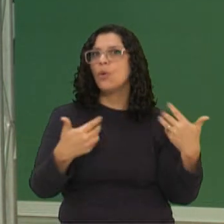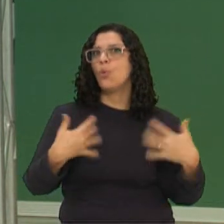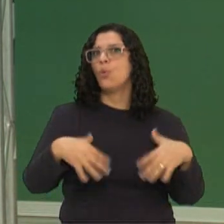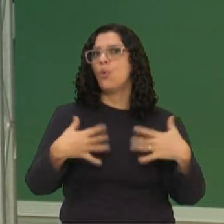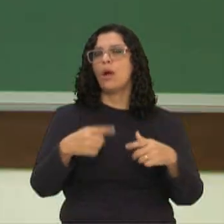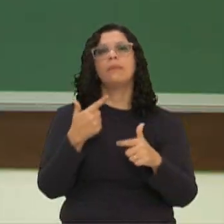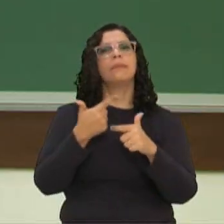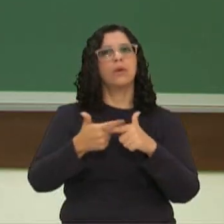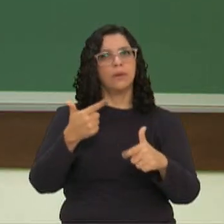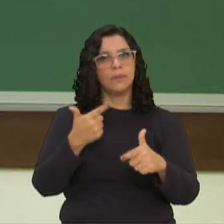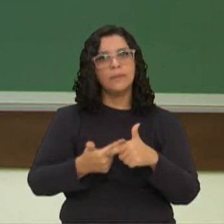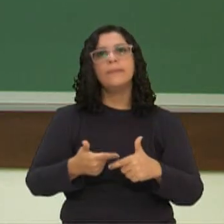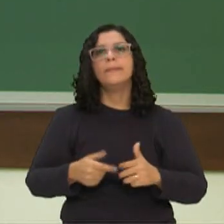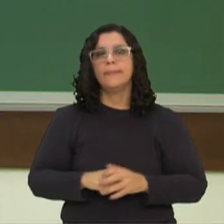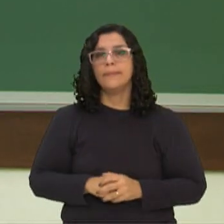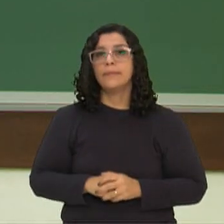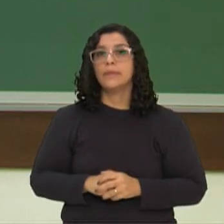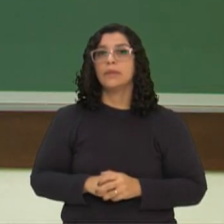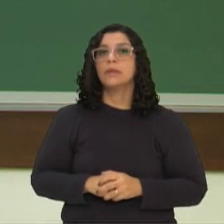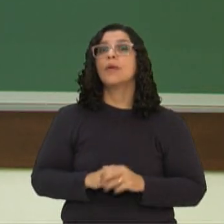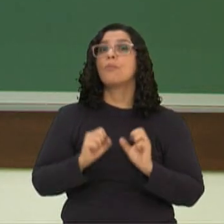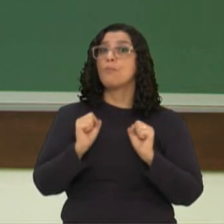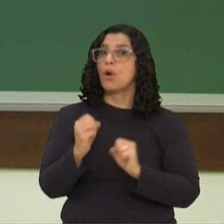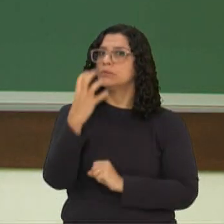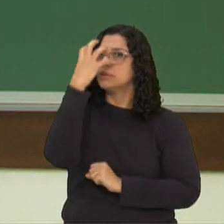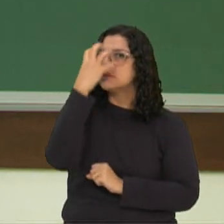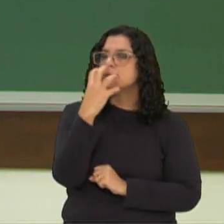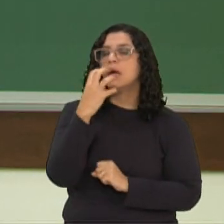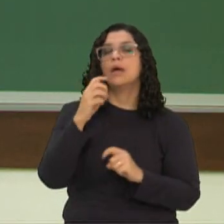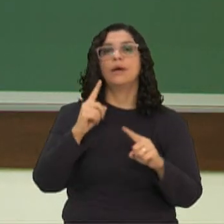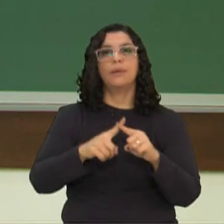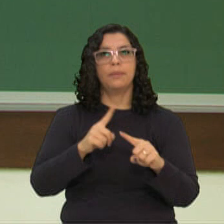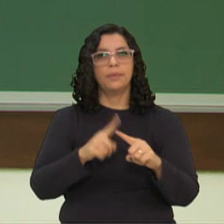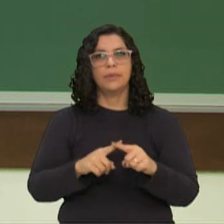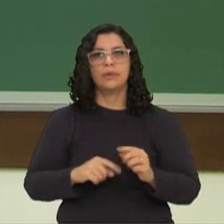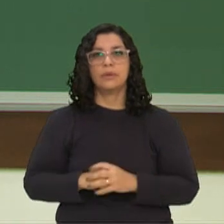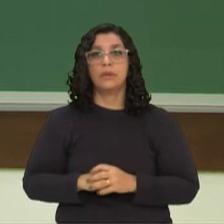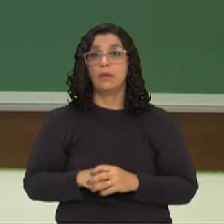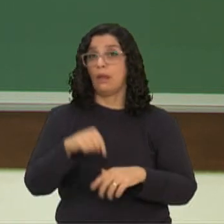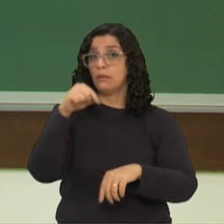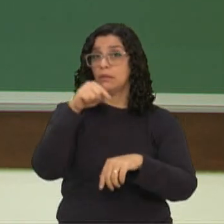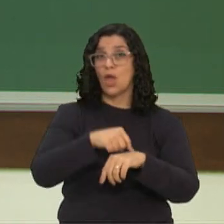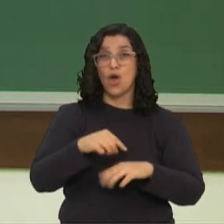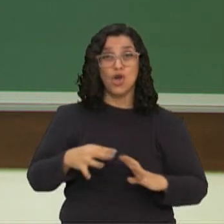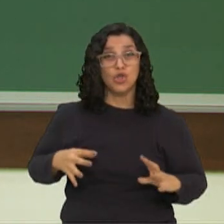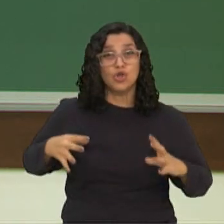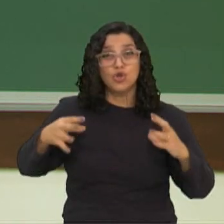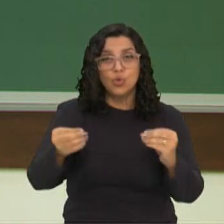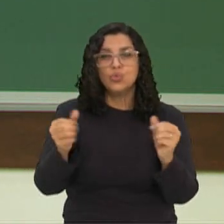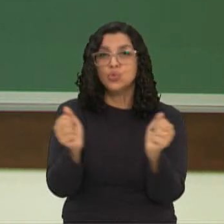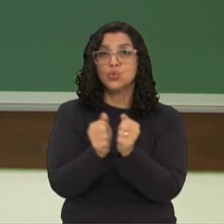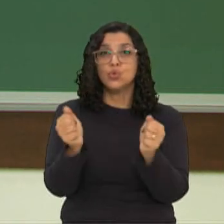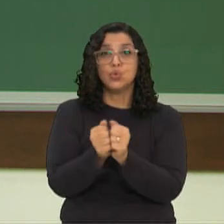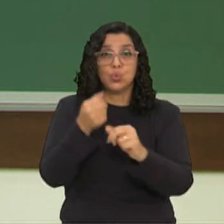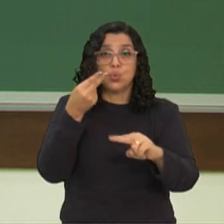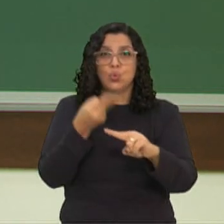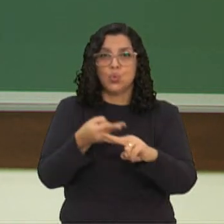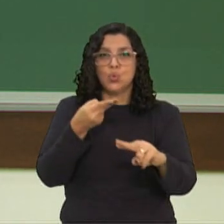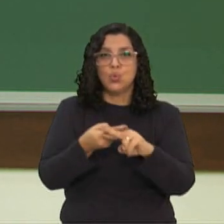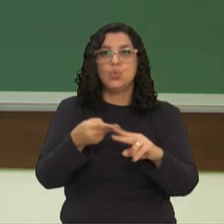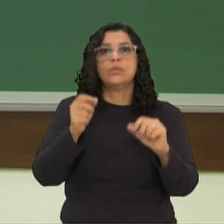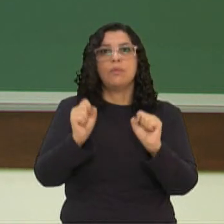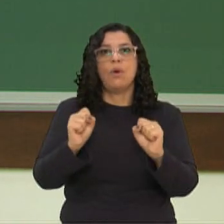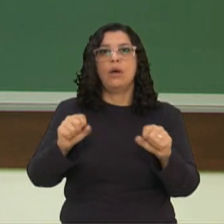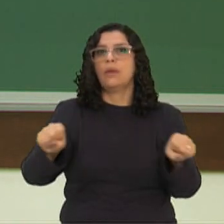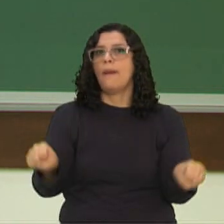né? Esse comprometimento é muito sério, porque no momento em que está sendo consumido já pode acontecer um